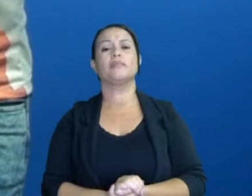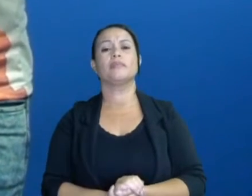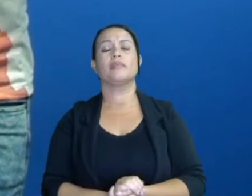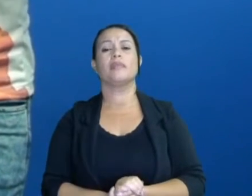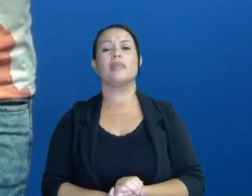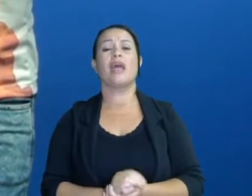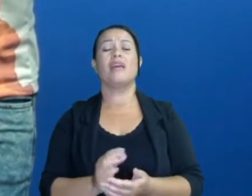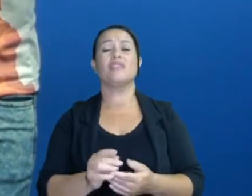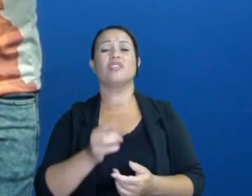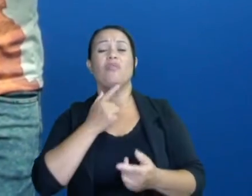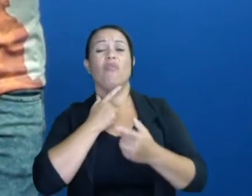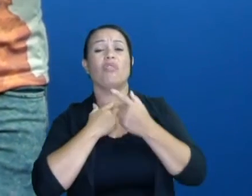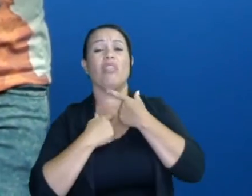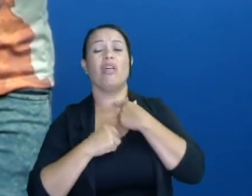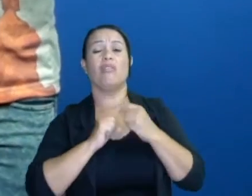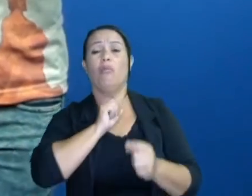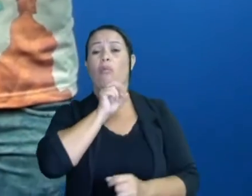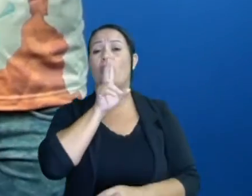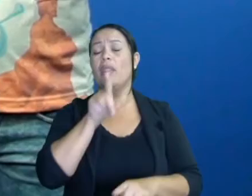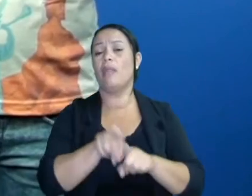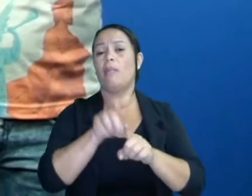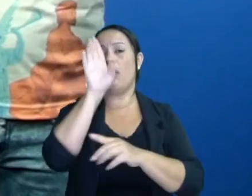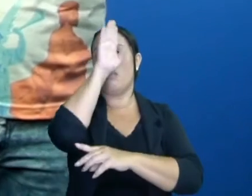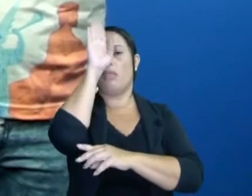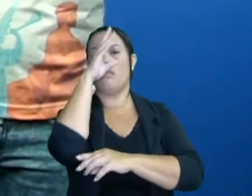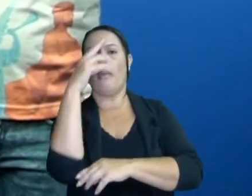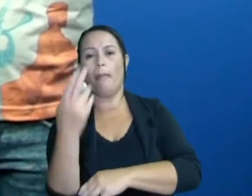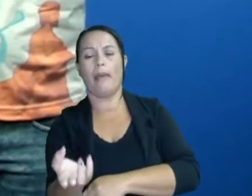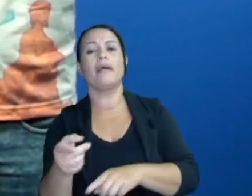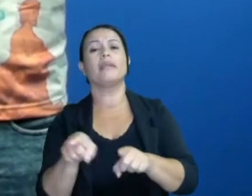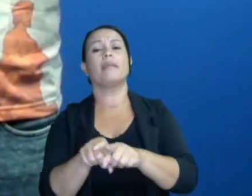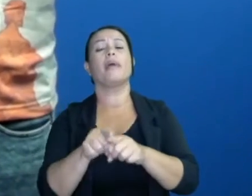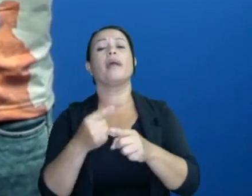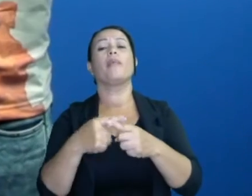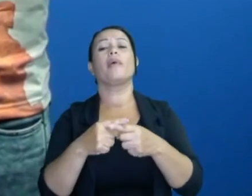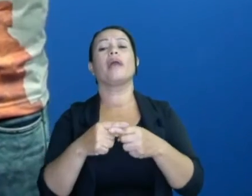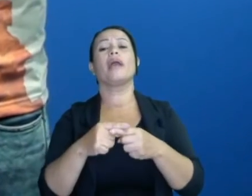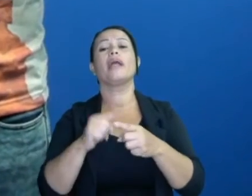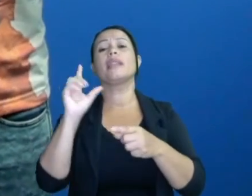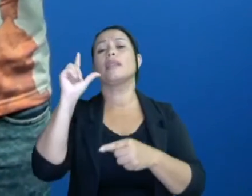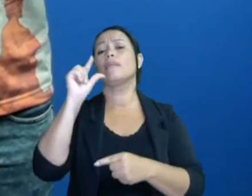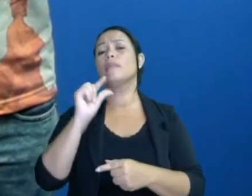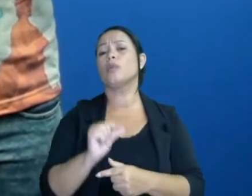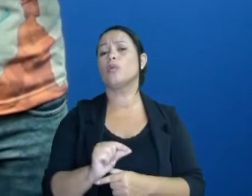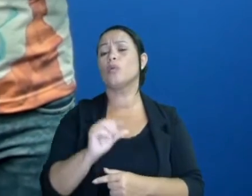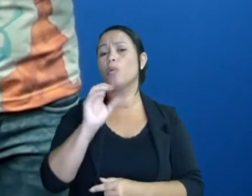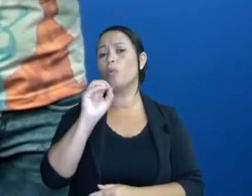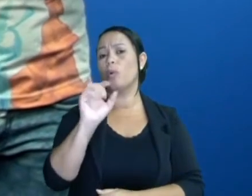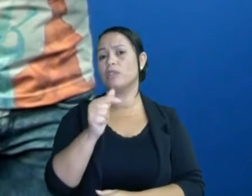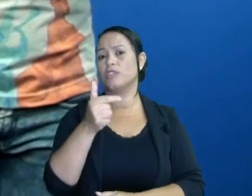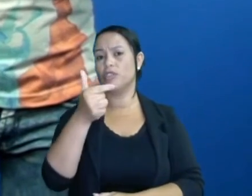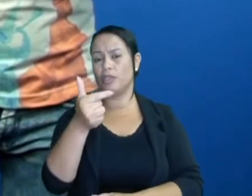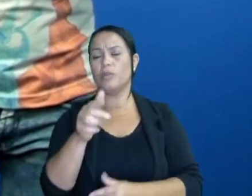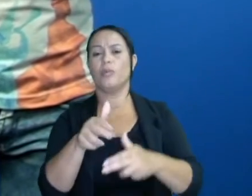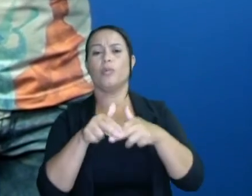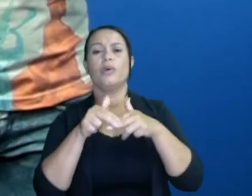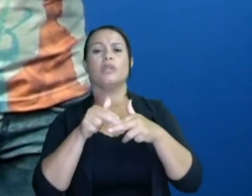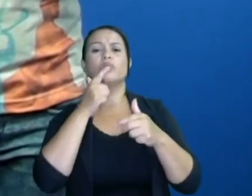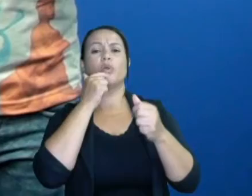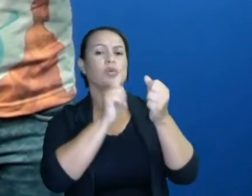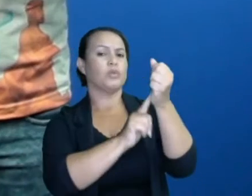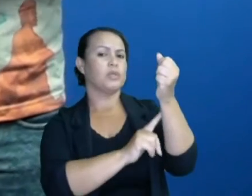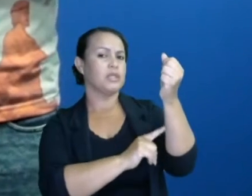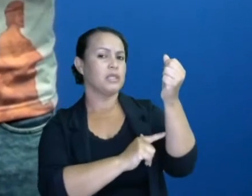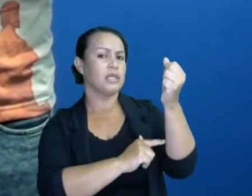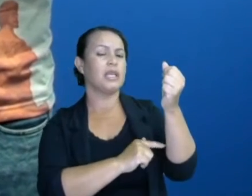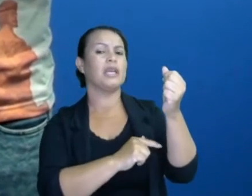ânsias de vômitos, desmaios, devido a essa baixa de oxigênio. Nosso sangue passa a se tornar um pouco mais ácido, porque